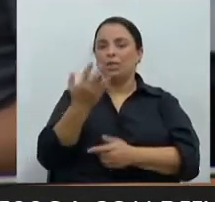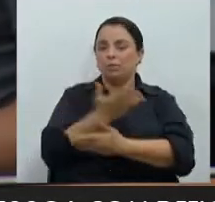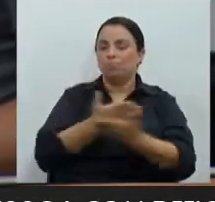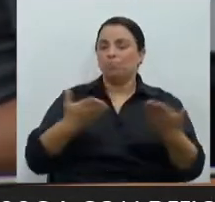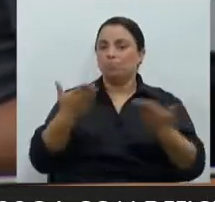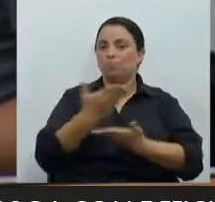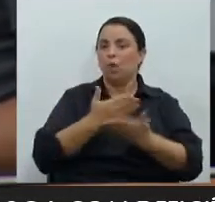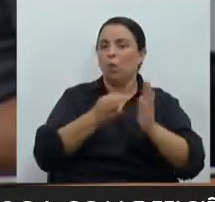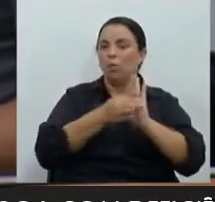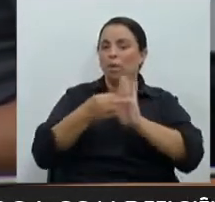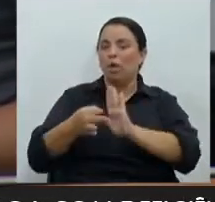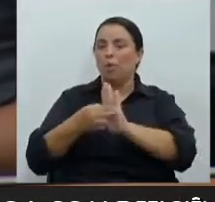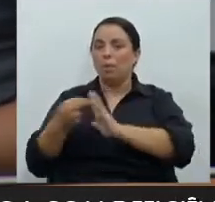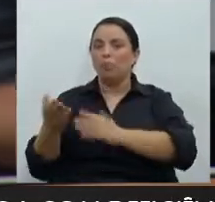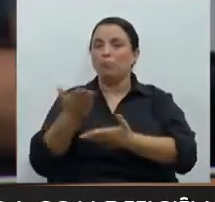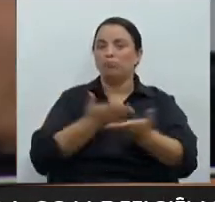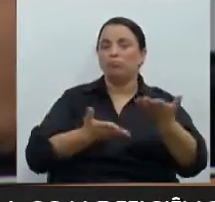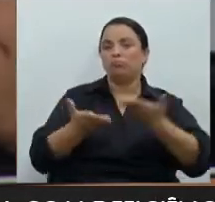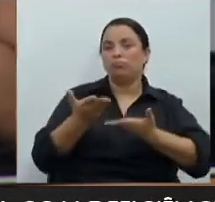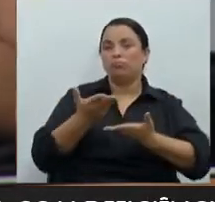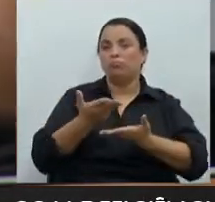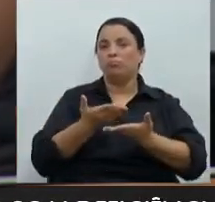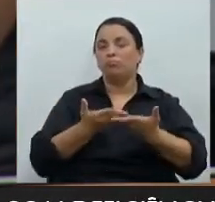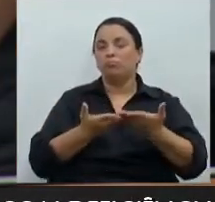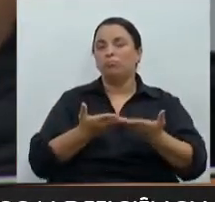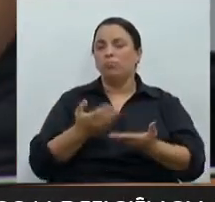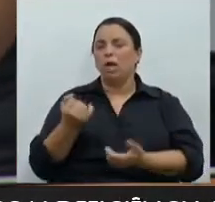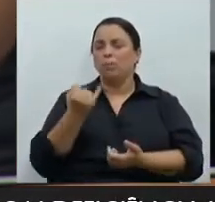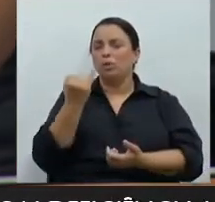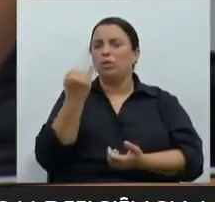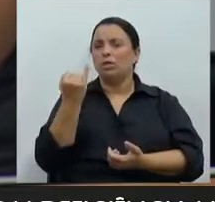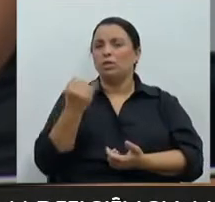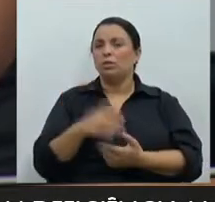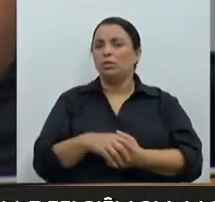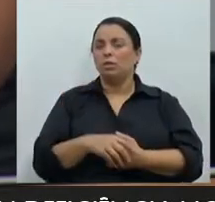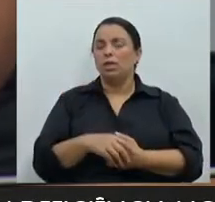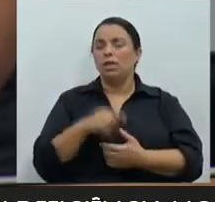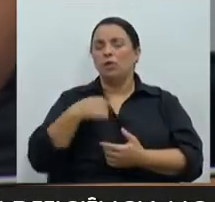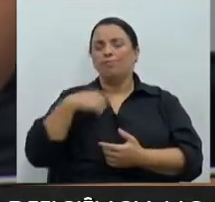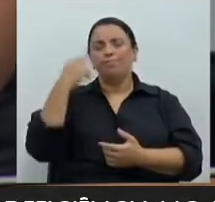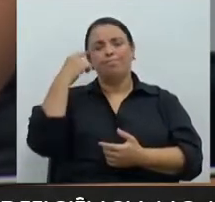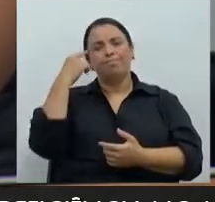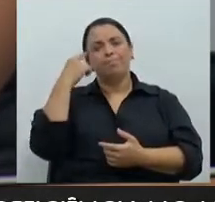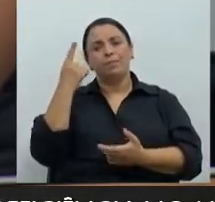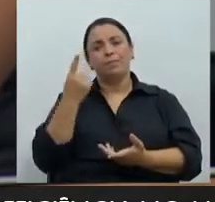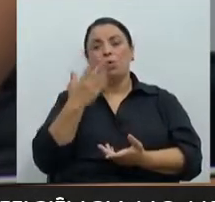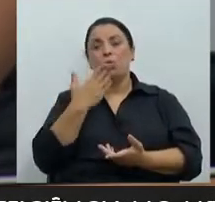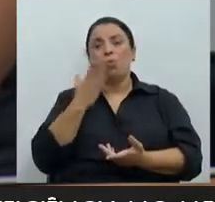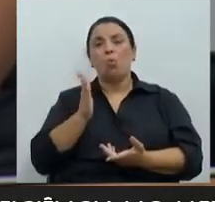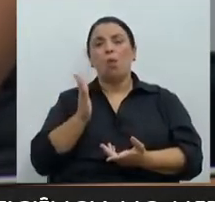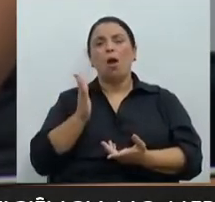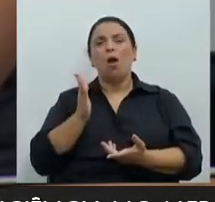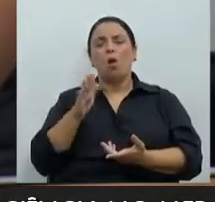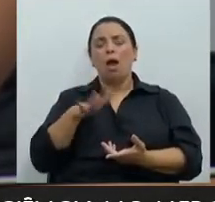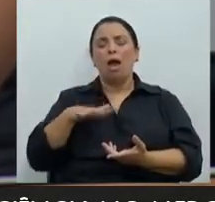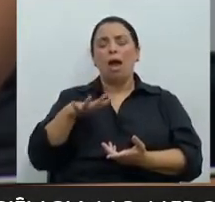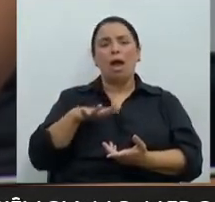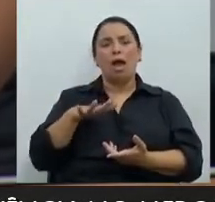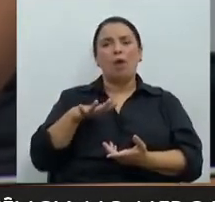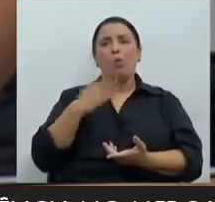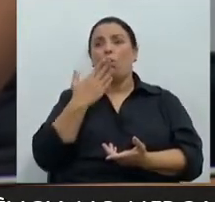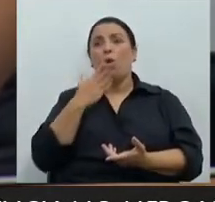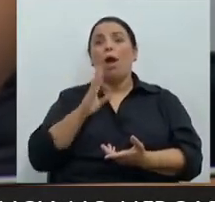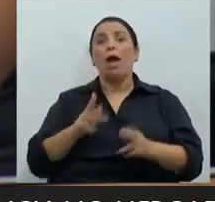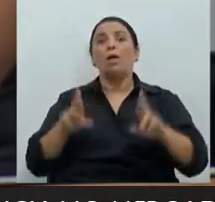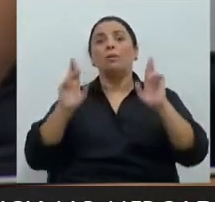fervilha, né, fiquei aqui pensando, qual é a parte, né, da Secretaria de Estado de Educação? O que